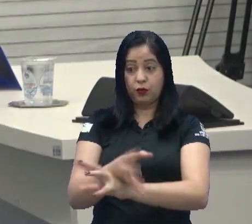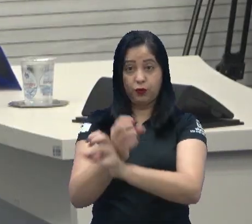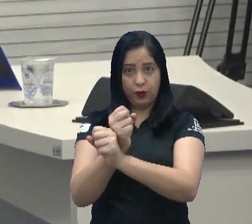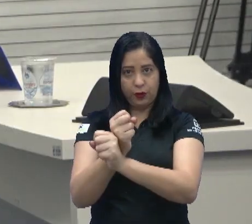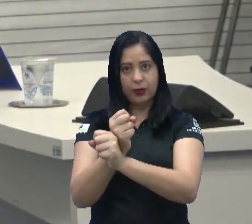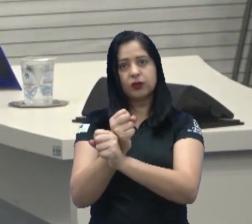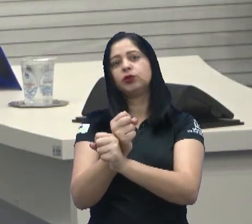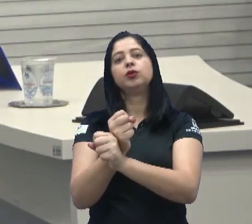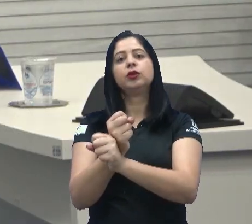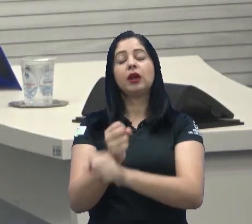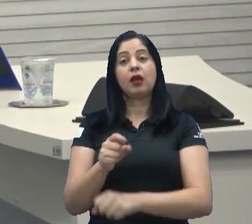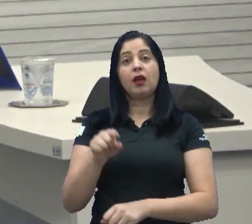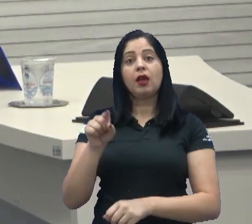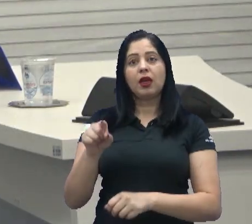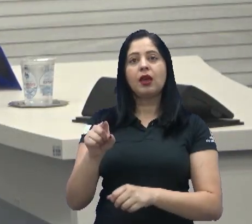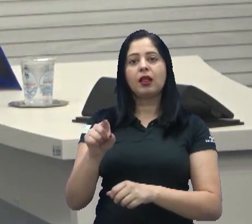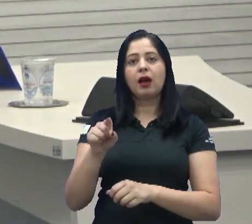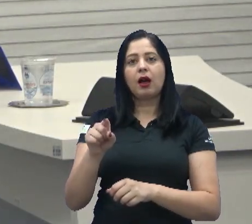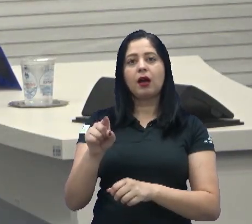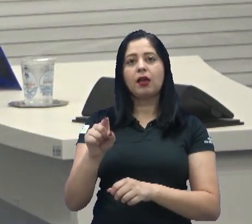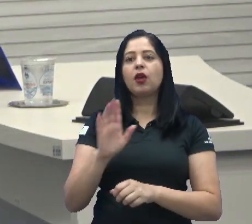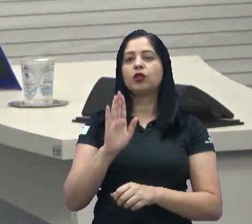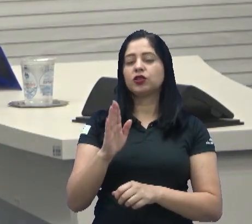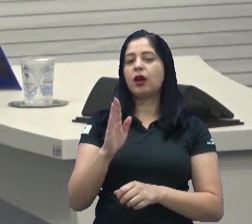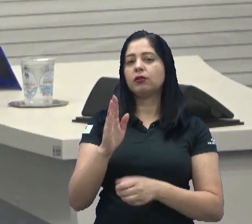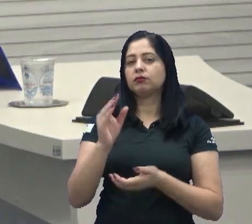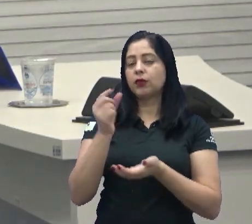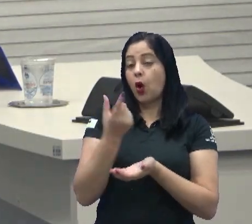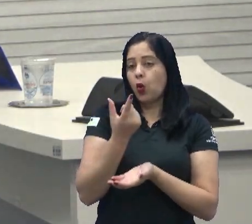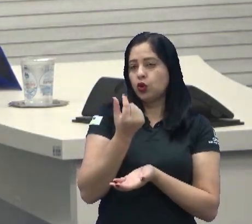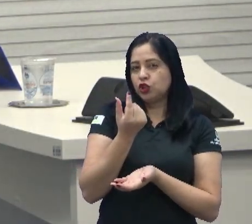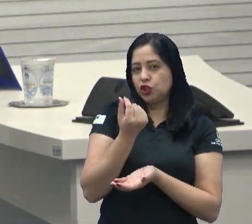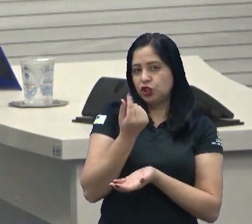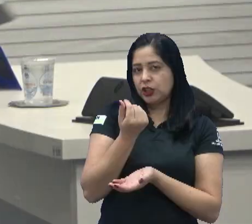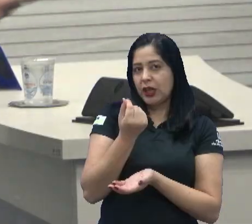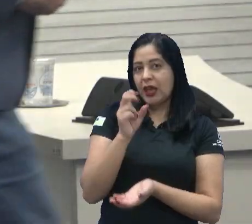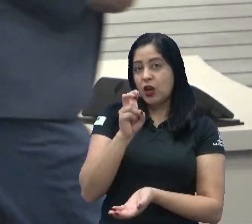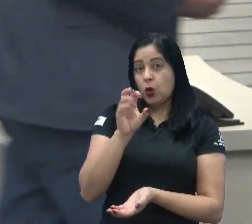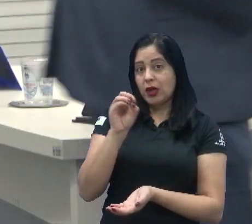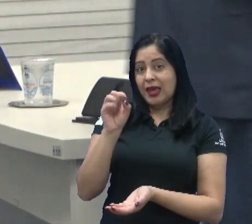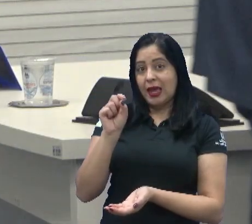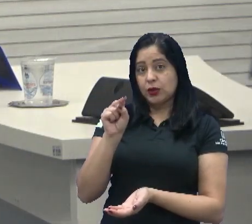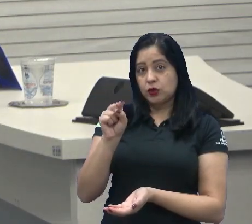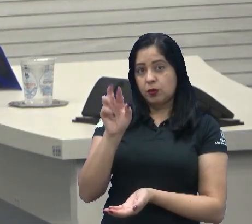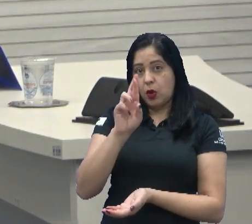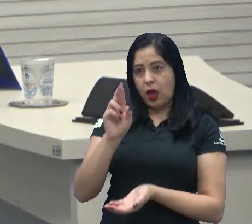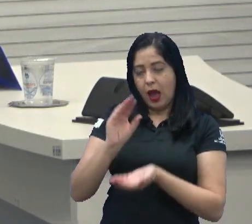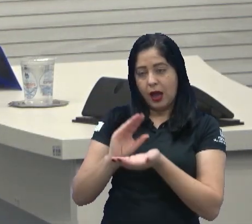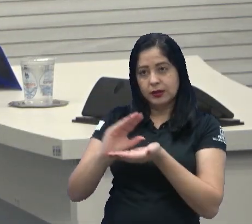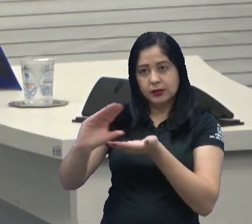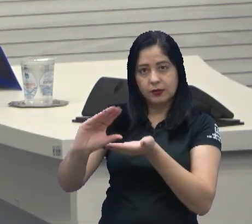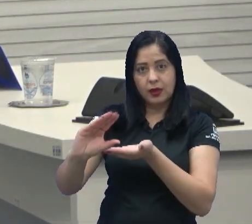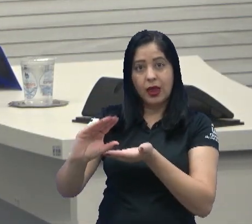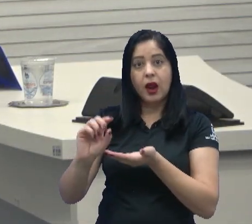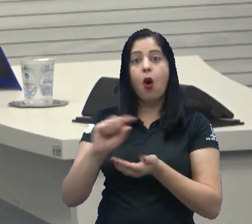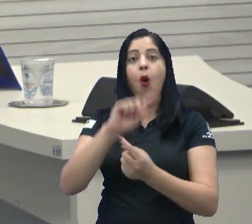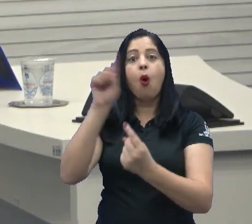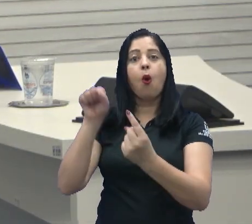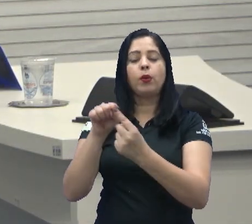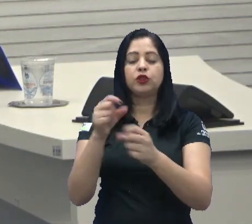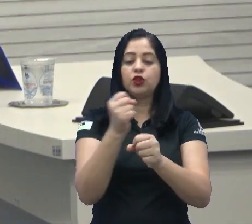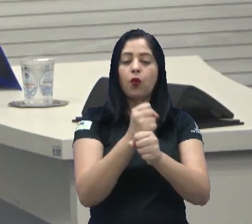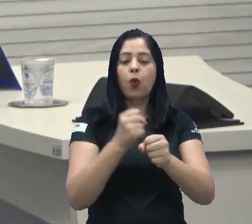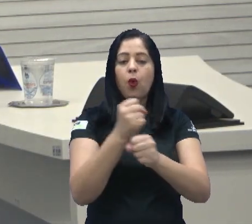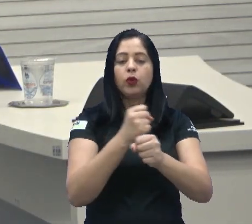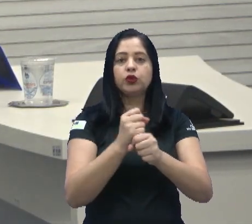Campos e lá, inclusive, anunciamos uma verba de R$500 mil para a construção da nova sede da Defesa Civil em São José dos Campos.